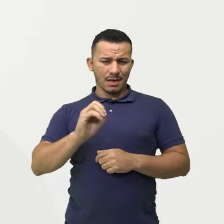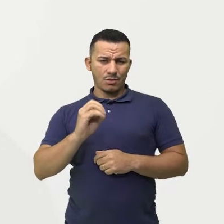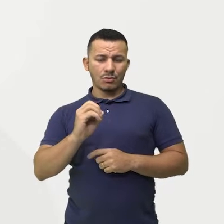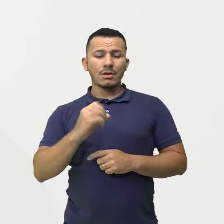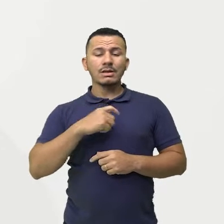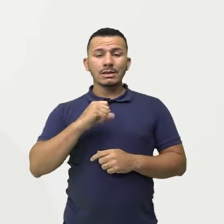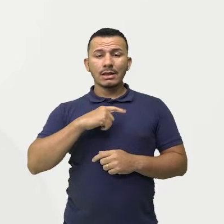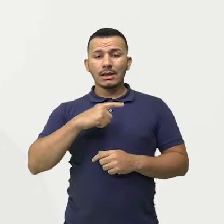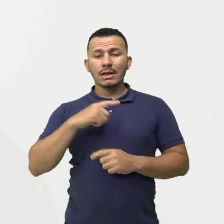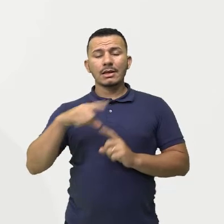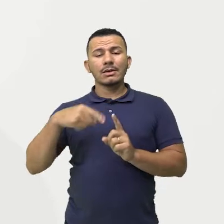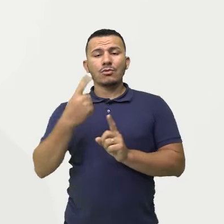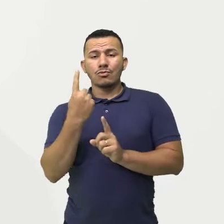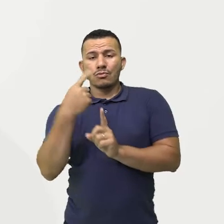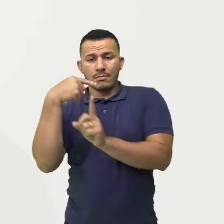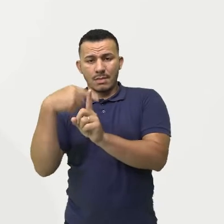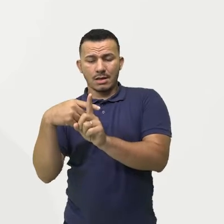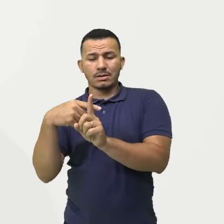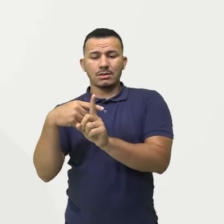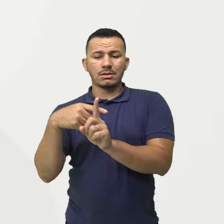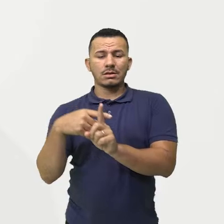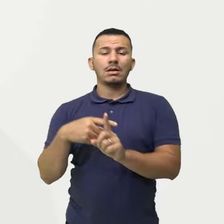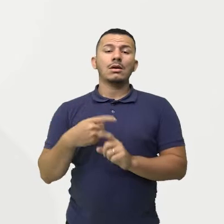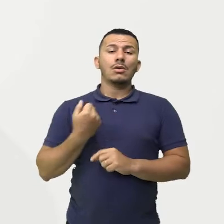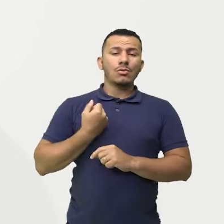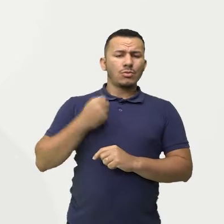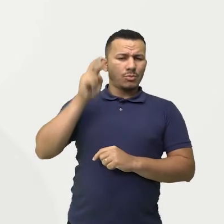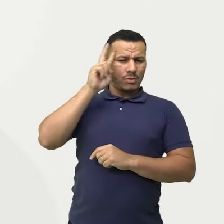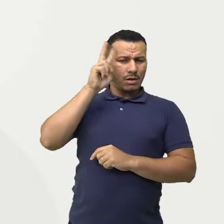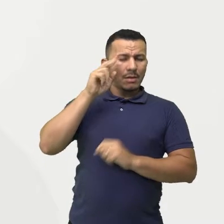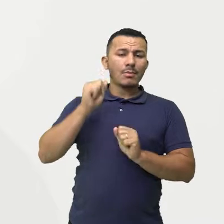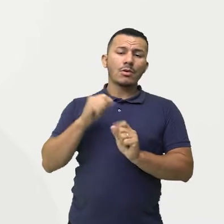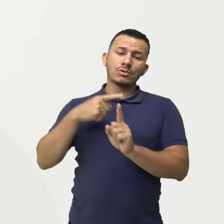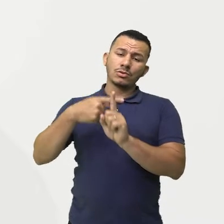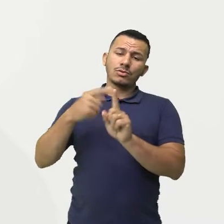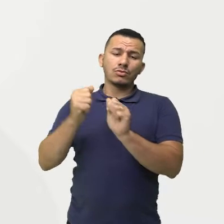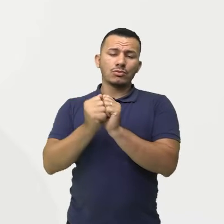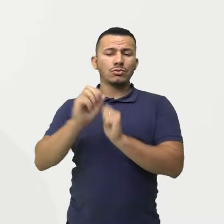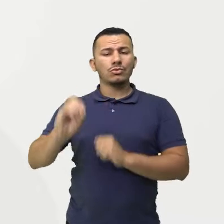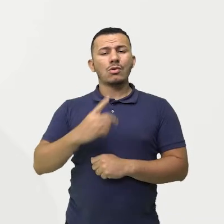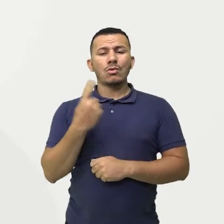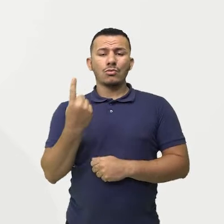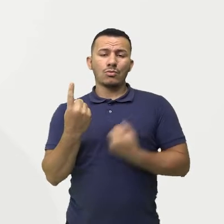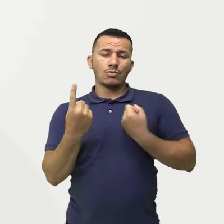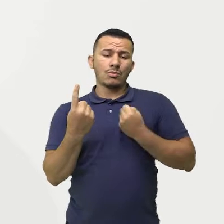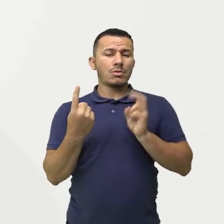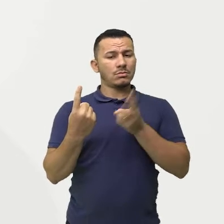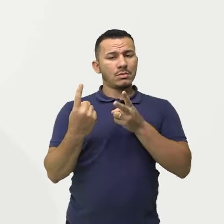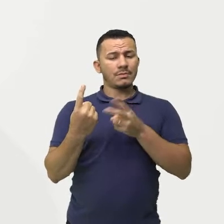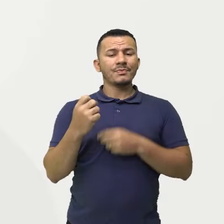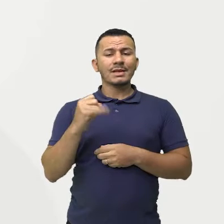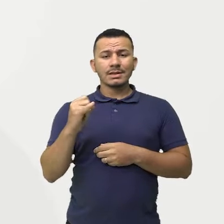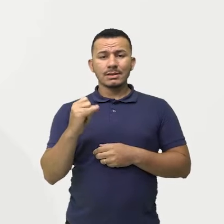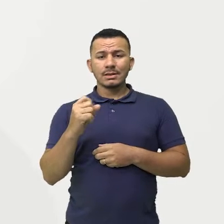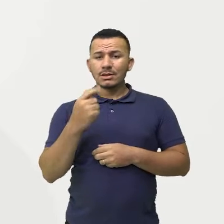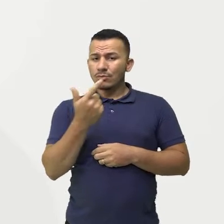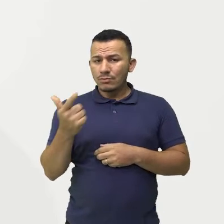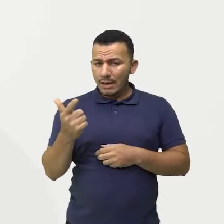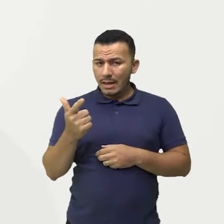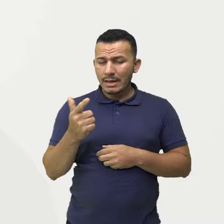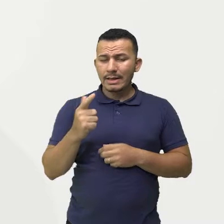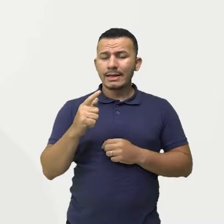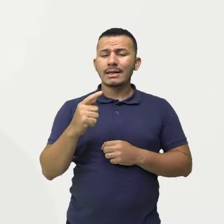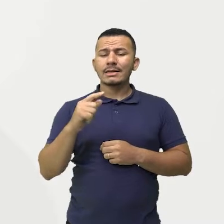1, lembrando que o número positivo ele pode vir precedido de sinal ou não. Se ele não tem sinal, já sabe que ele é